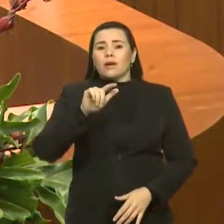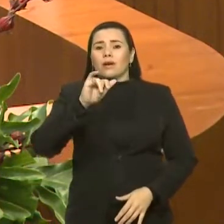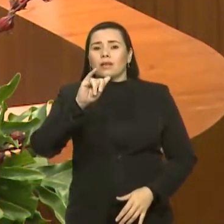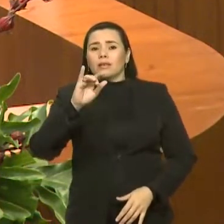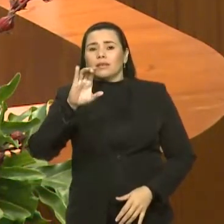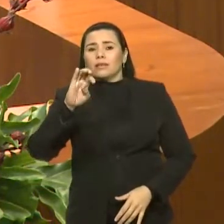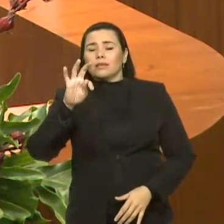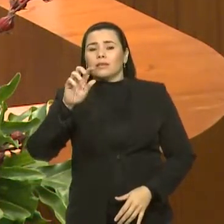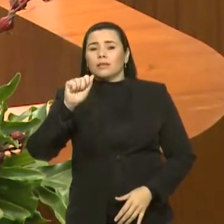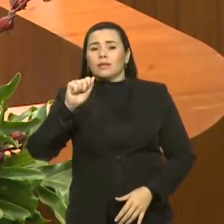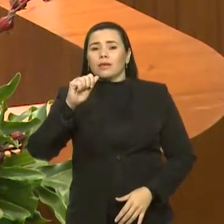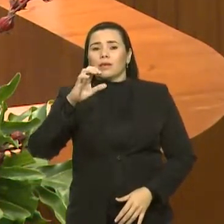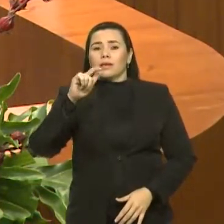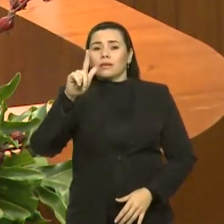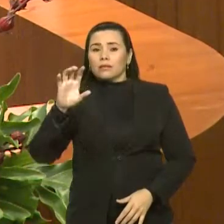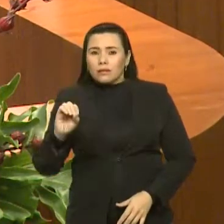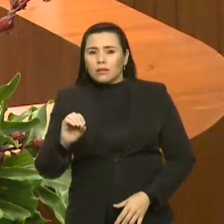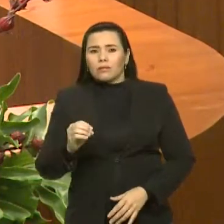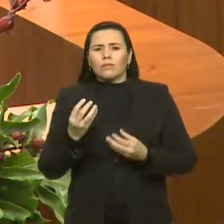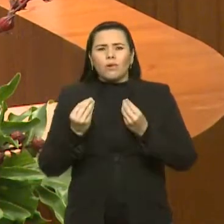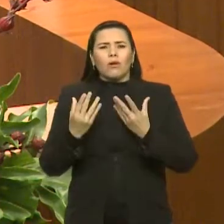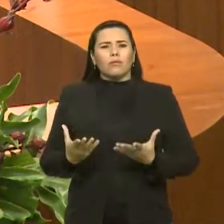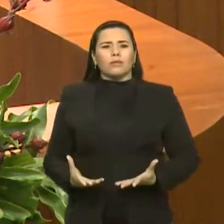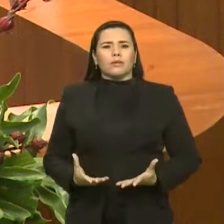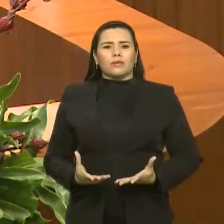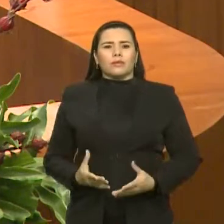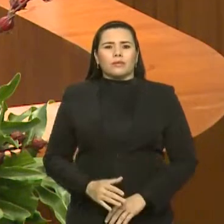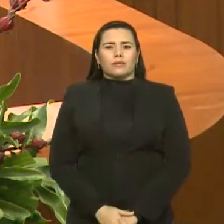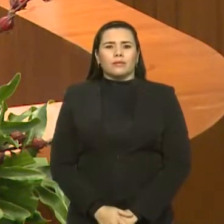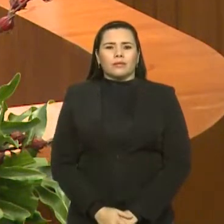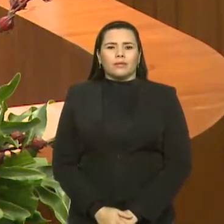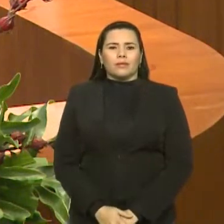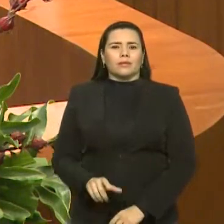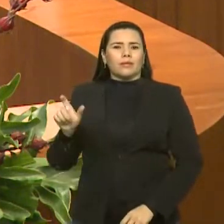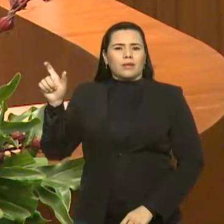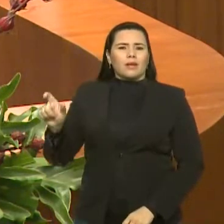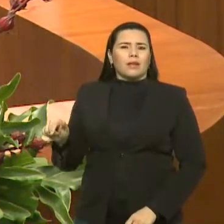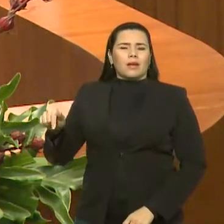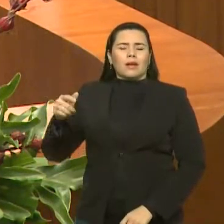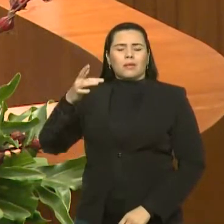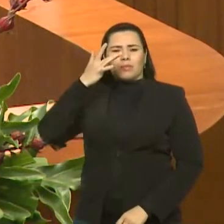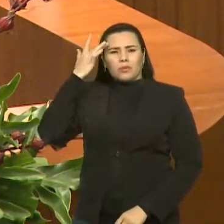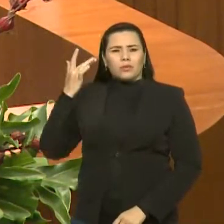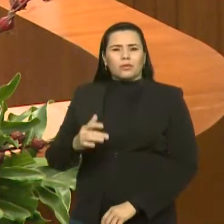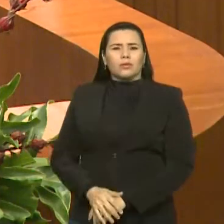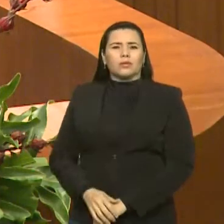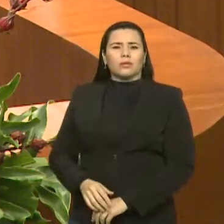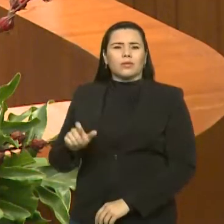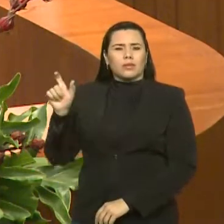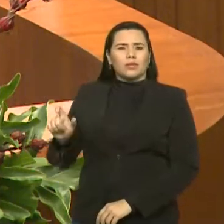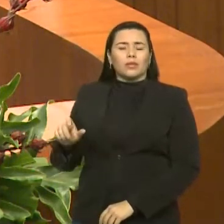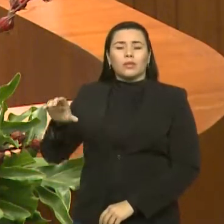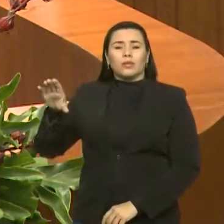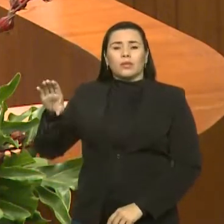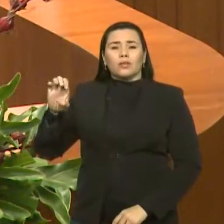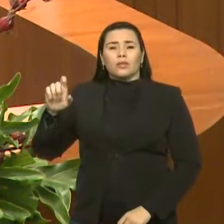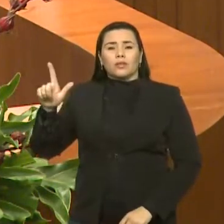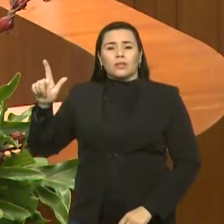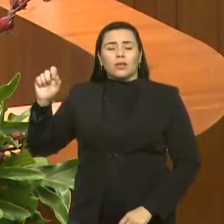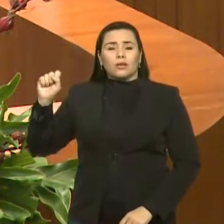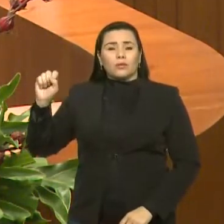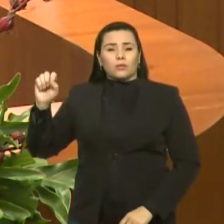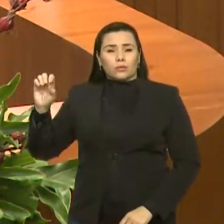sem nenhum argumento para justificar o caos que se encontra no ferry? A Marinha, quero